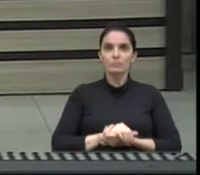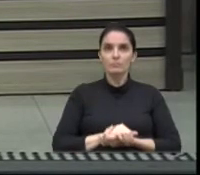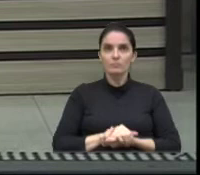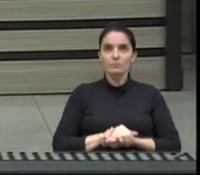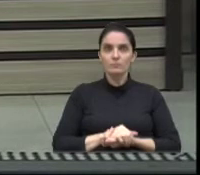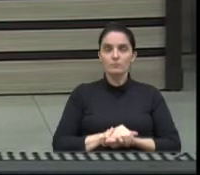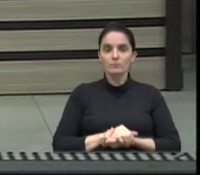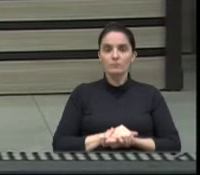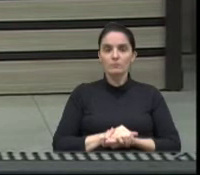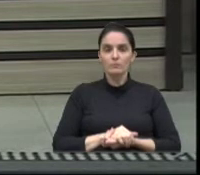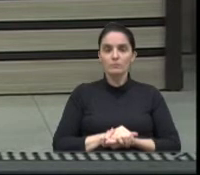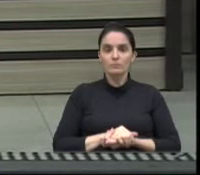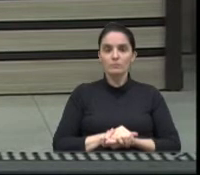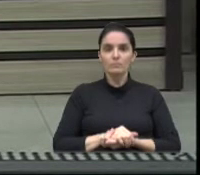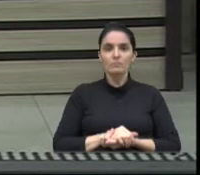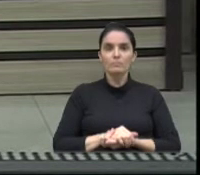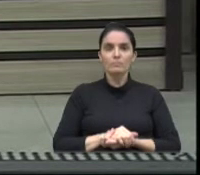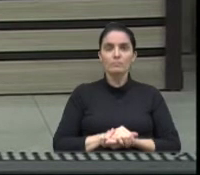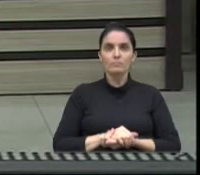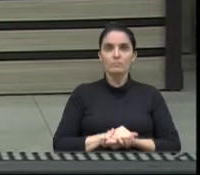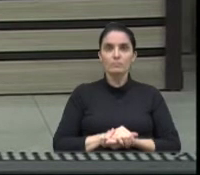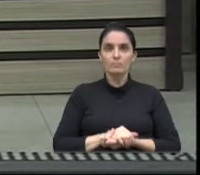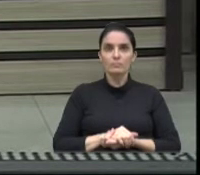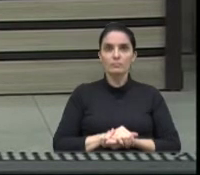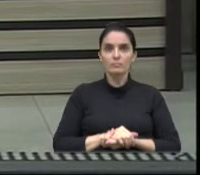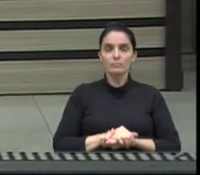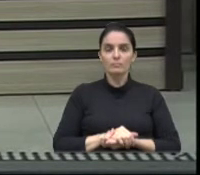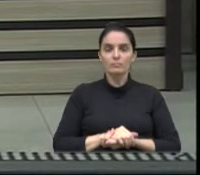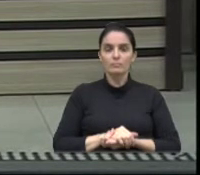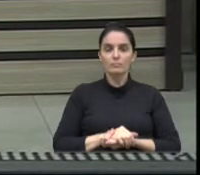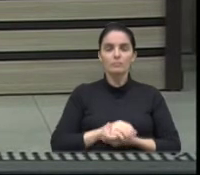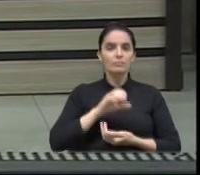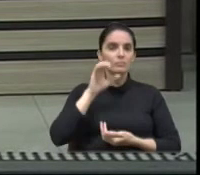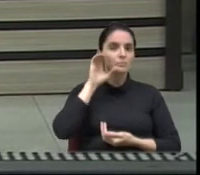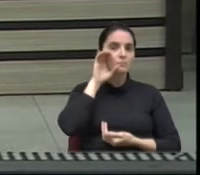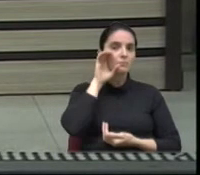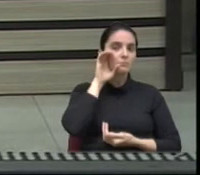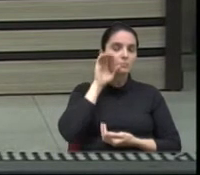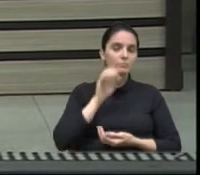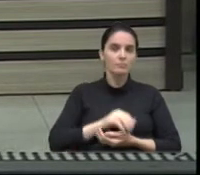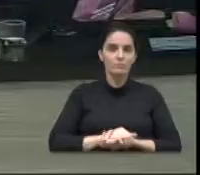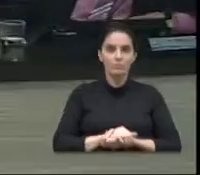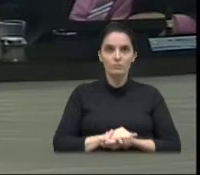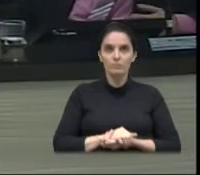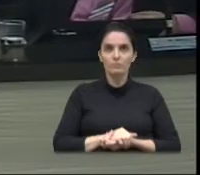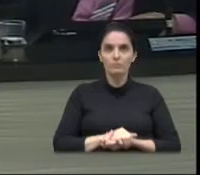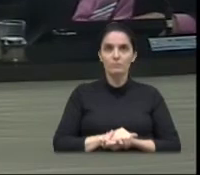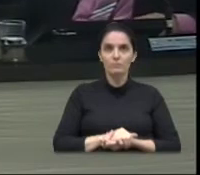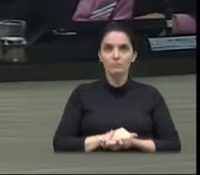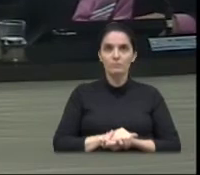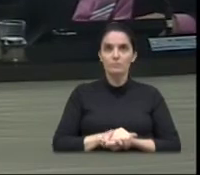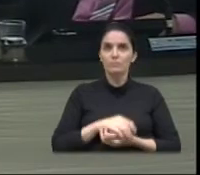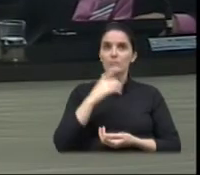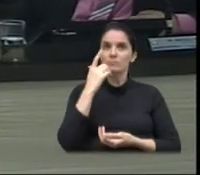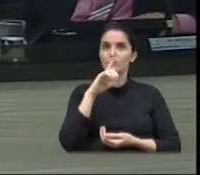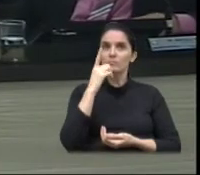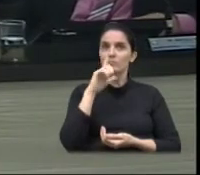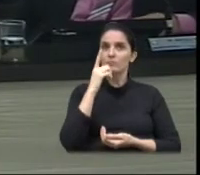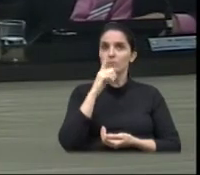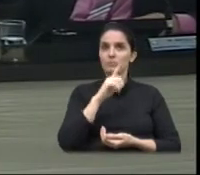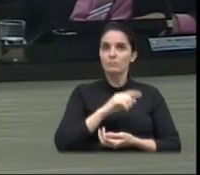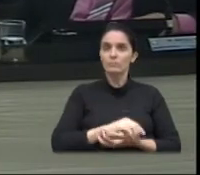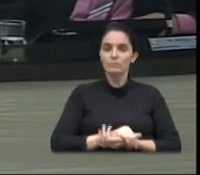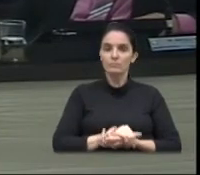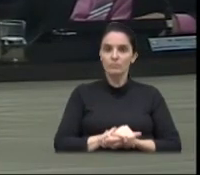discutir. Érica Tanque. Quero discutir, senhor presidente. Constância. Eu também, senhor presidente. Lemão. Eu também,